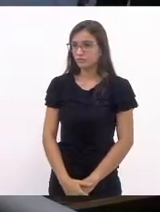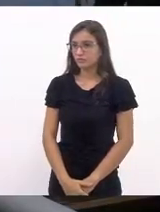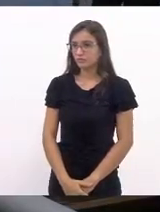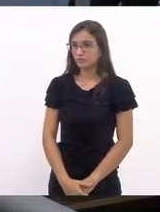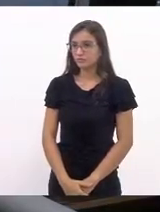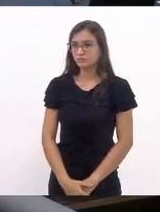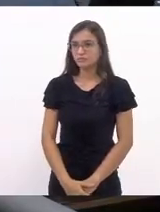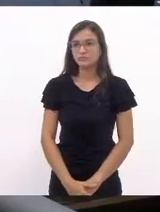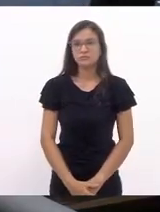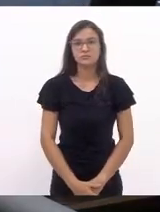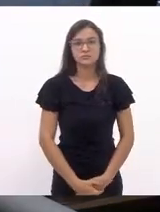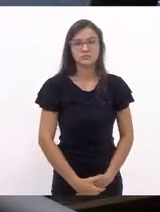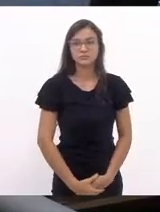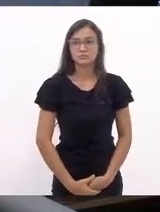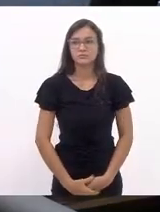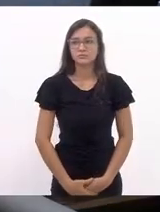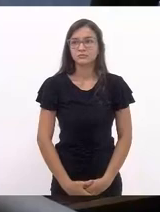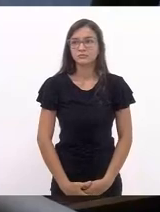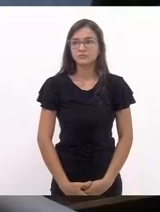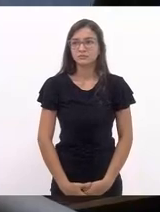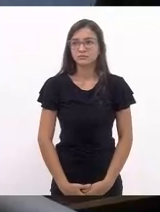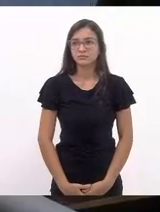E aí